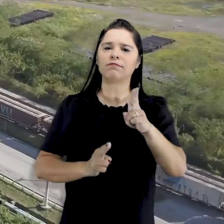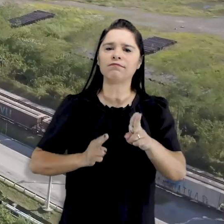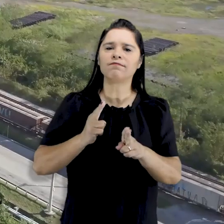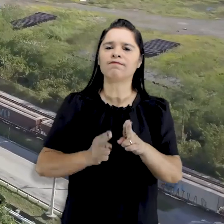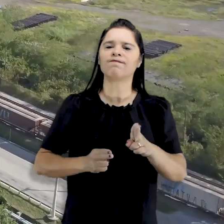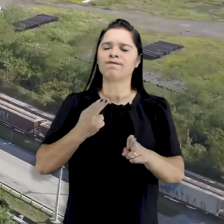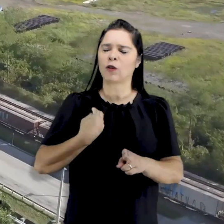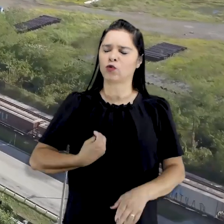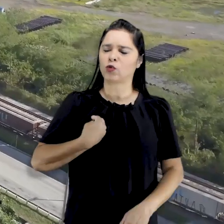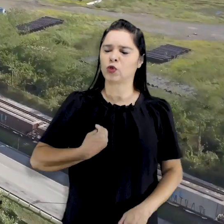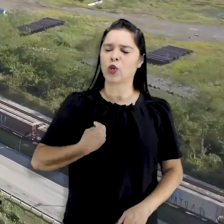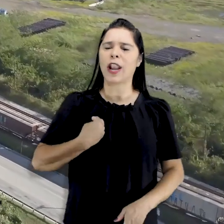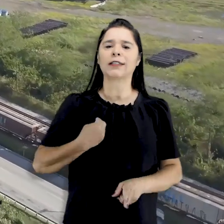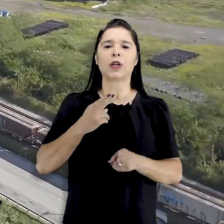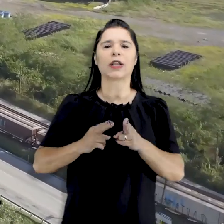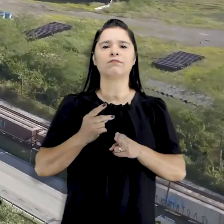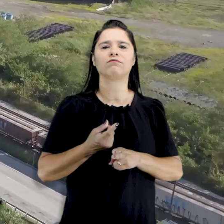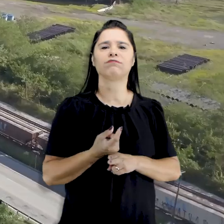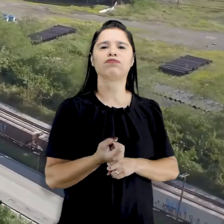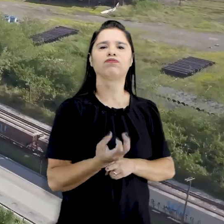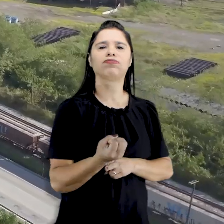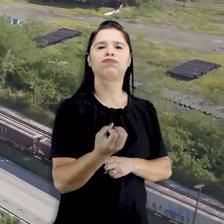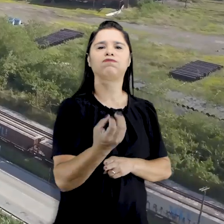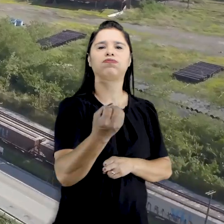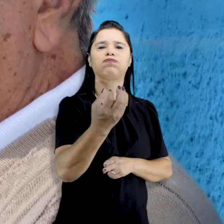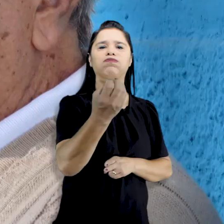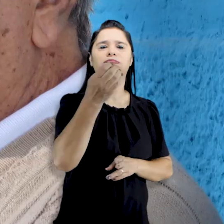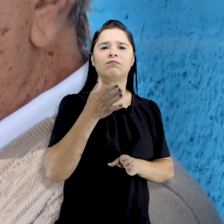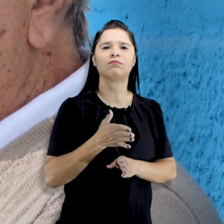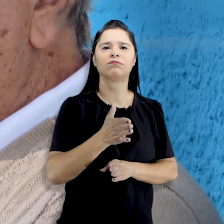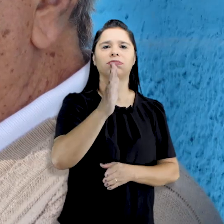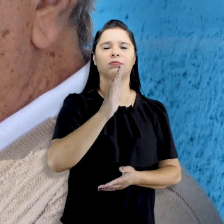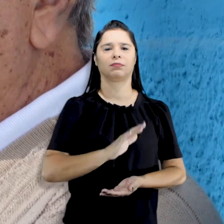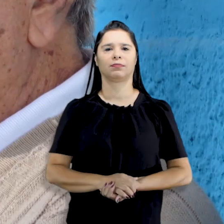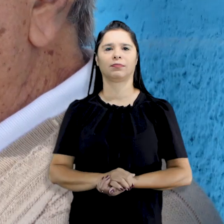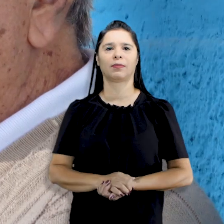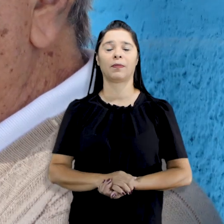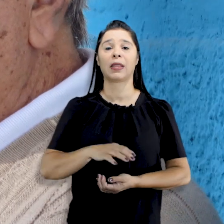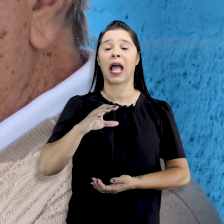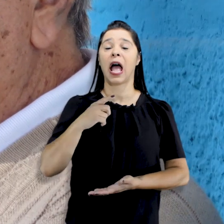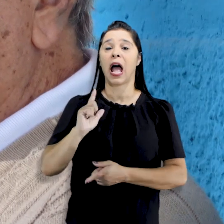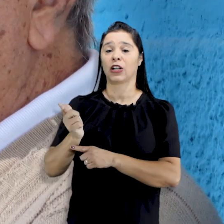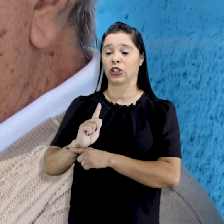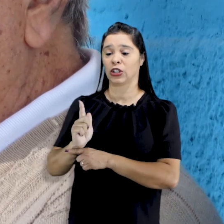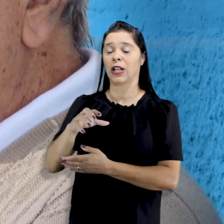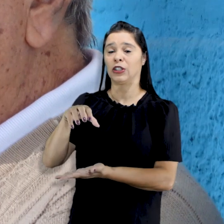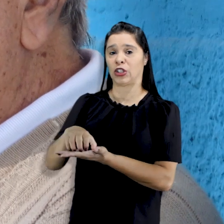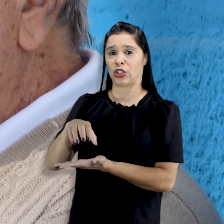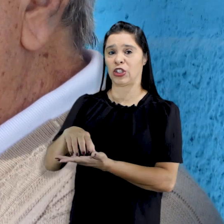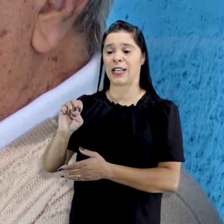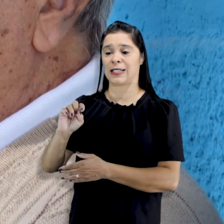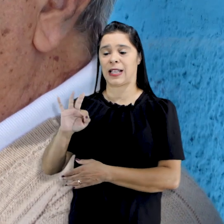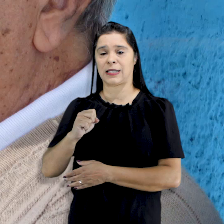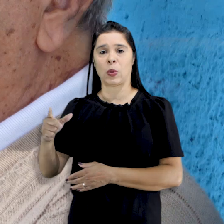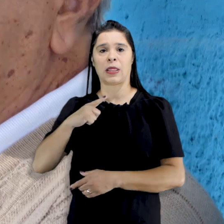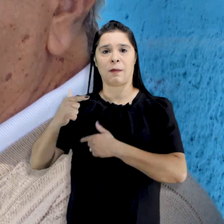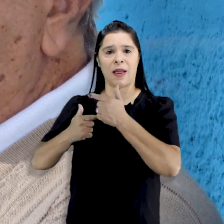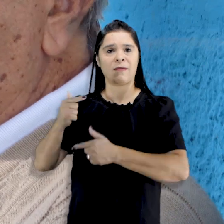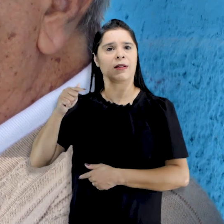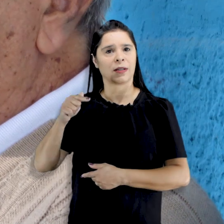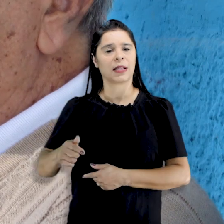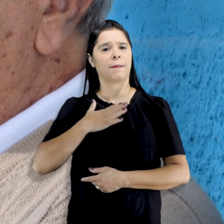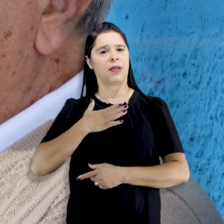funcionasse e o trem pudesse seguir seu curso. Um agente de estação que trabalhava aqui,